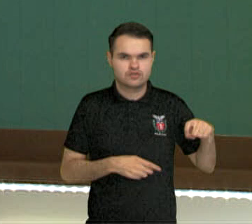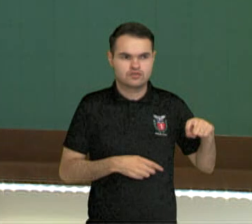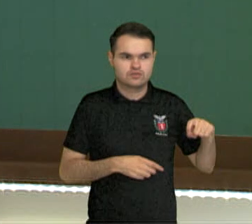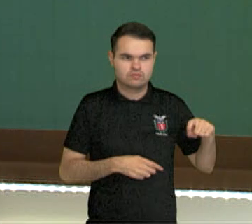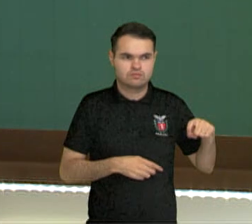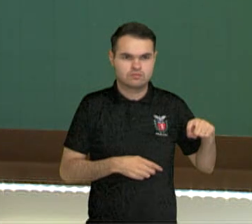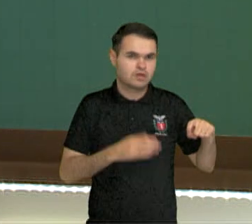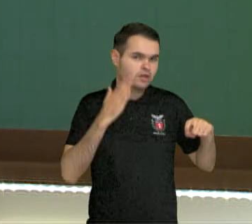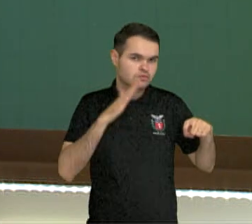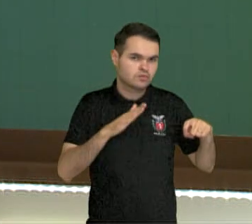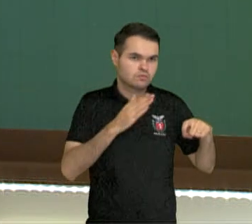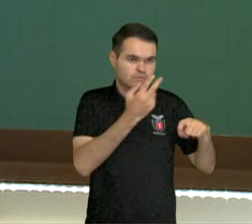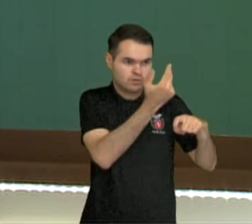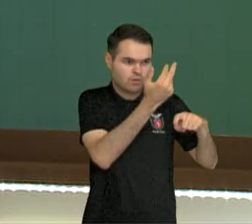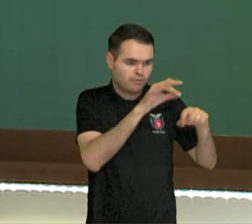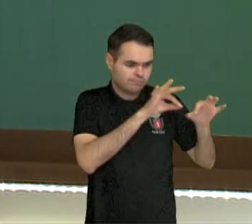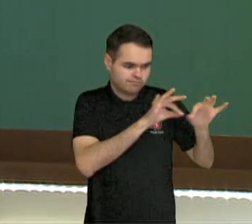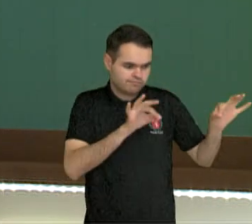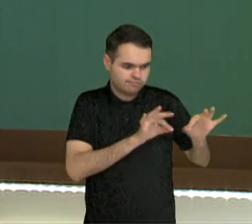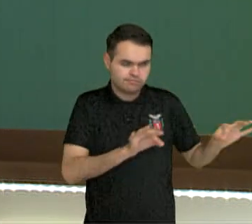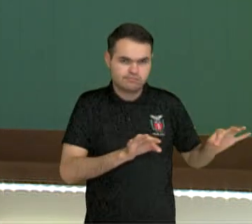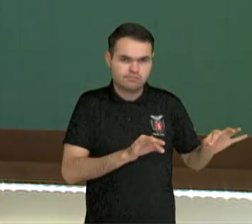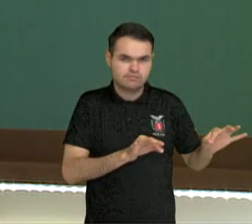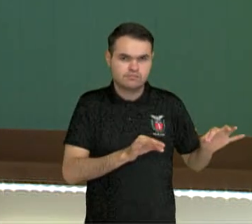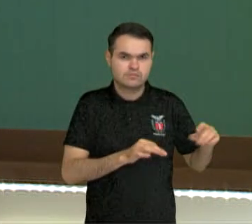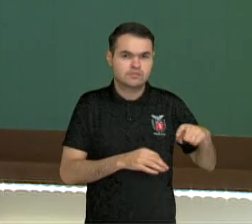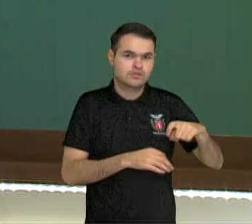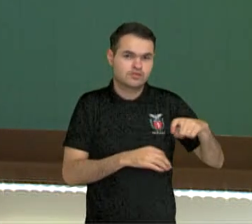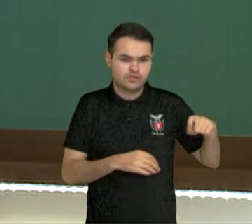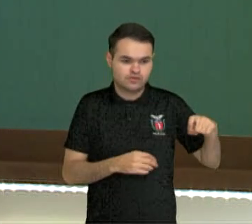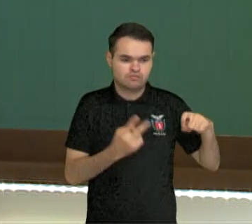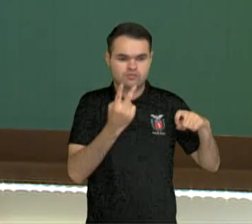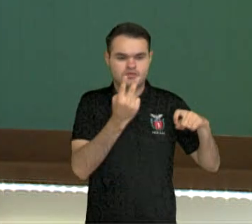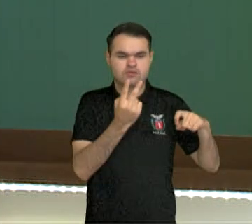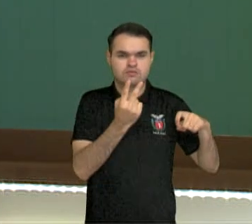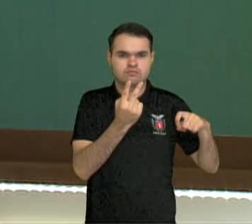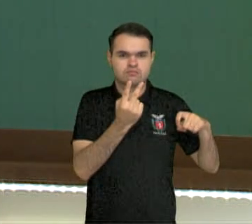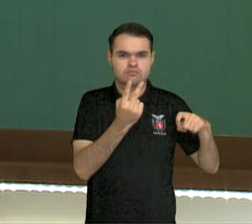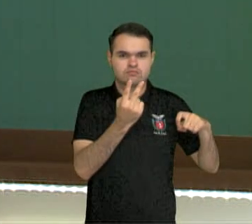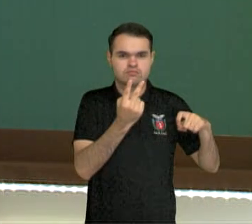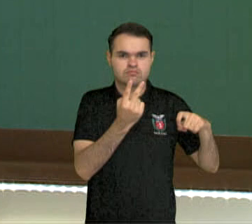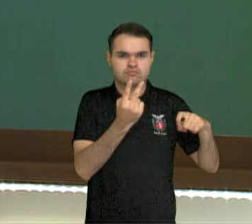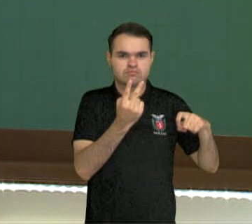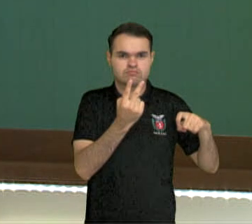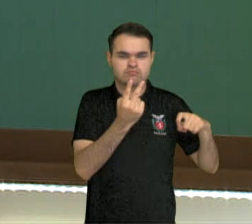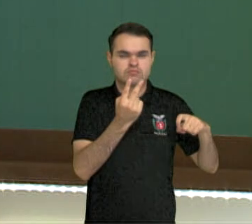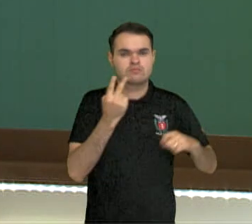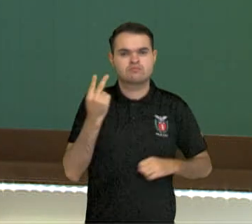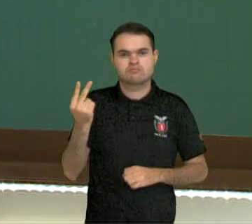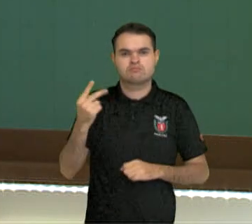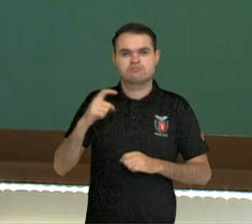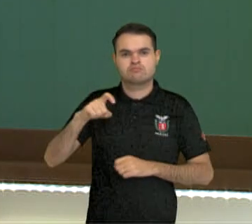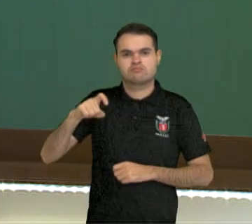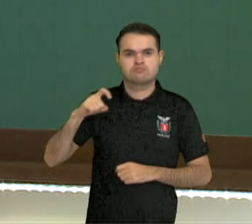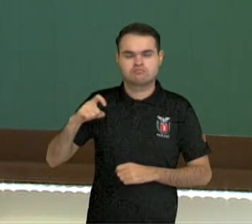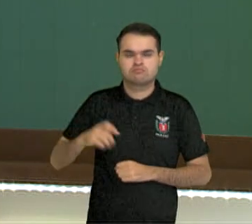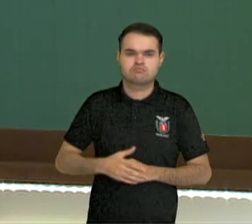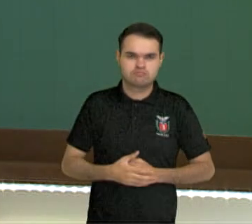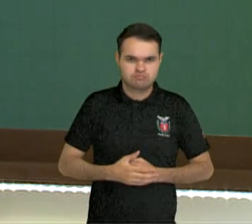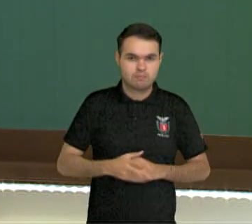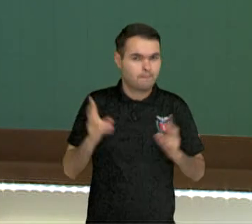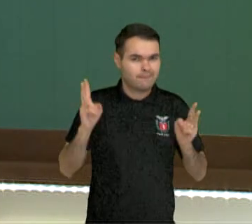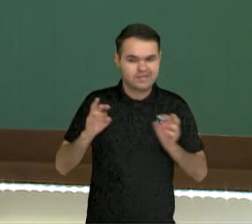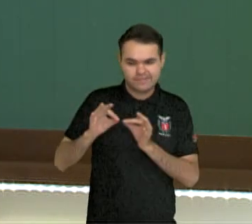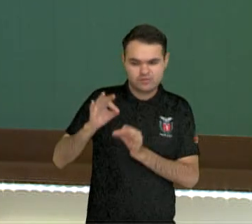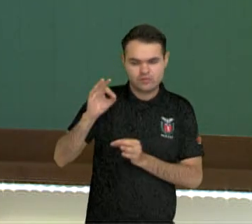é a mesma, tá bom? Por 2, você pega a alturinha do quadradinho amarelo, é a mesma altura, tá